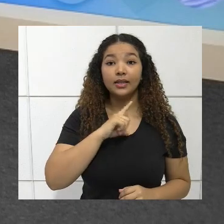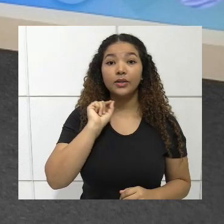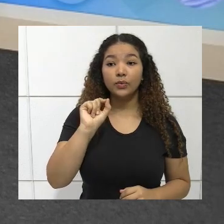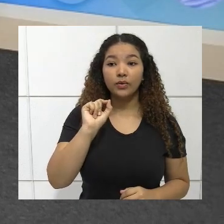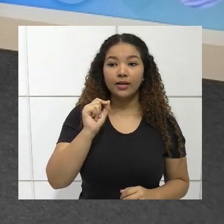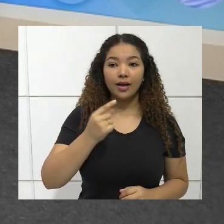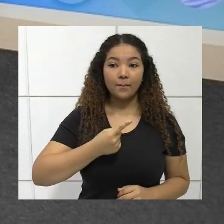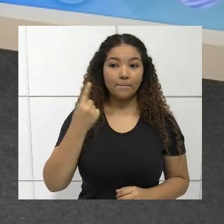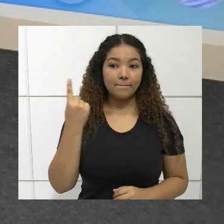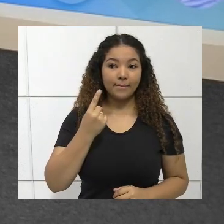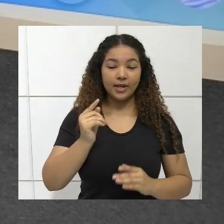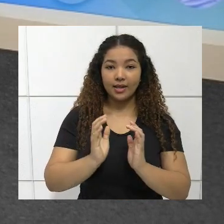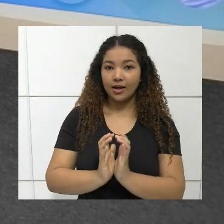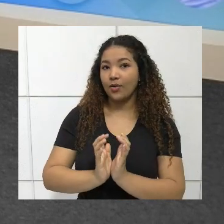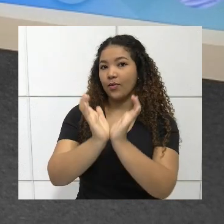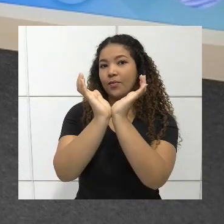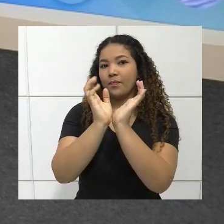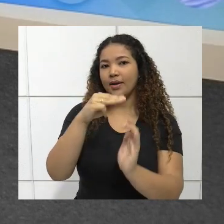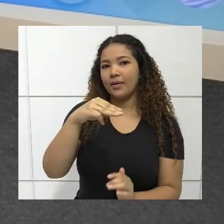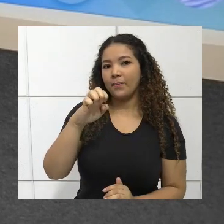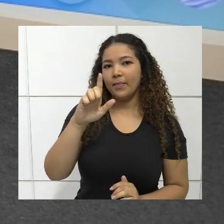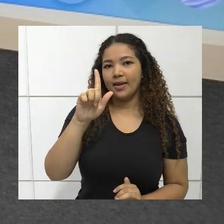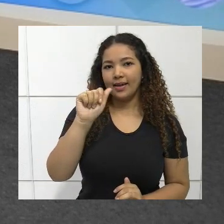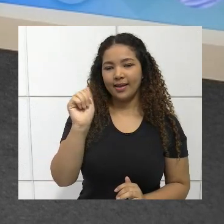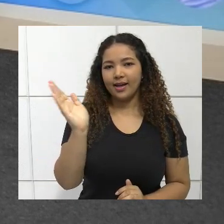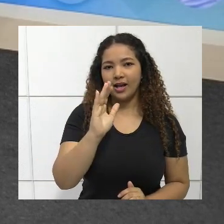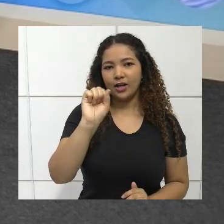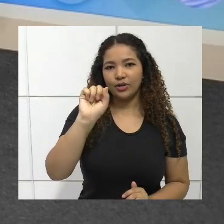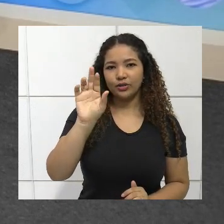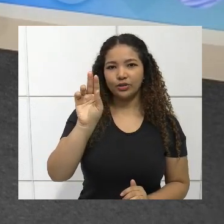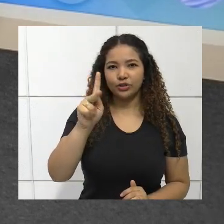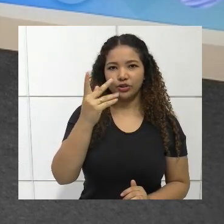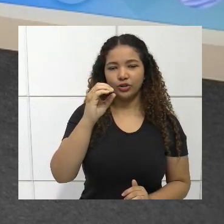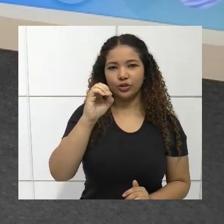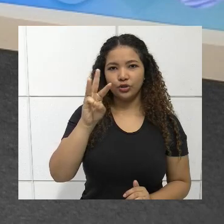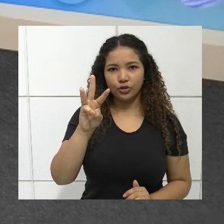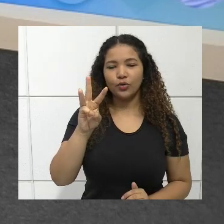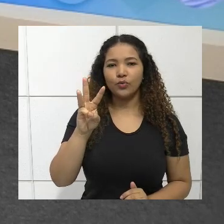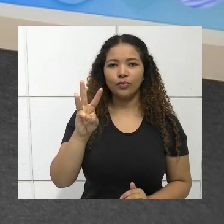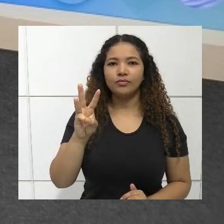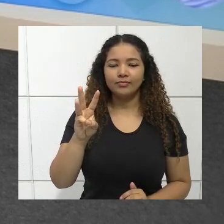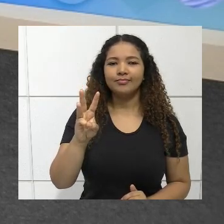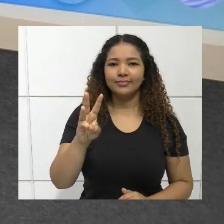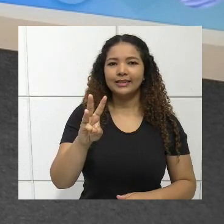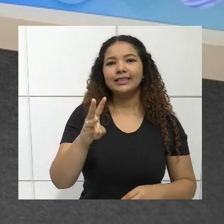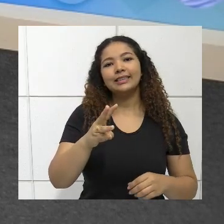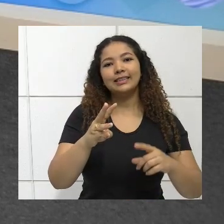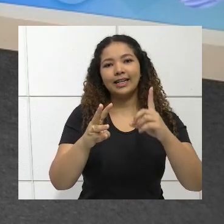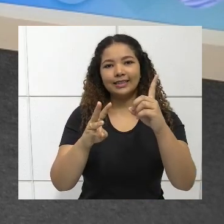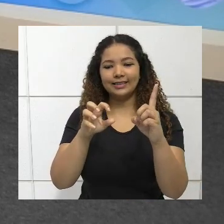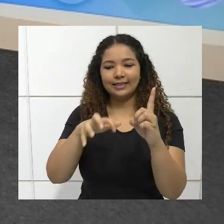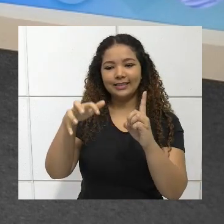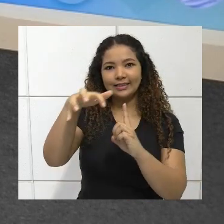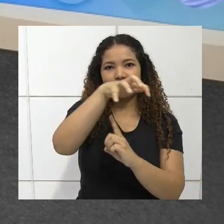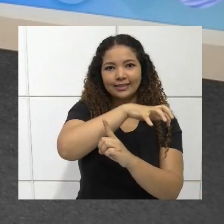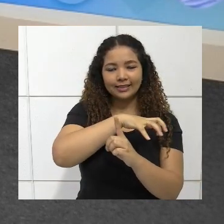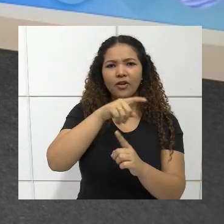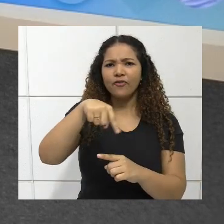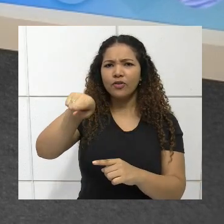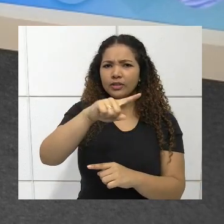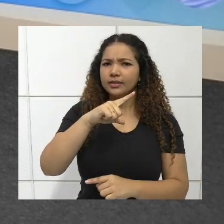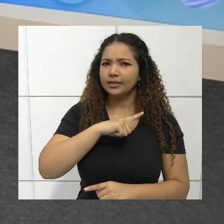primeira Copa Mega Show das Ilhas. É isso, lá na Arena Beira-Rio do Furo Grande. Atenção você